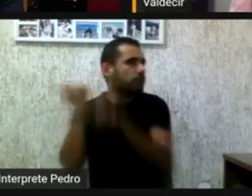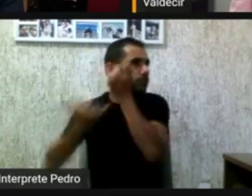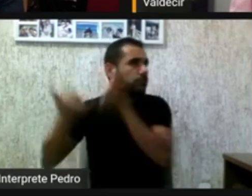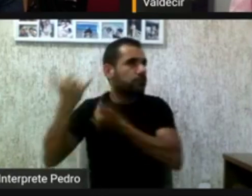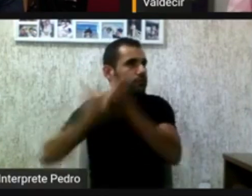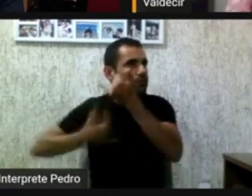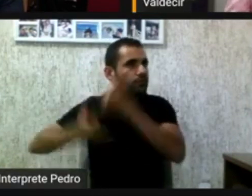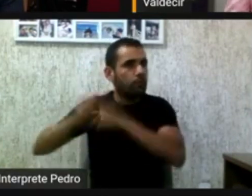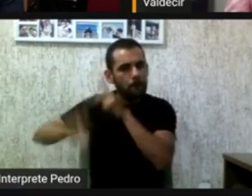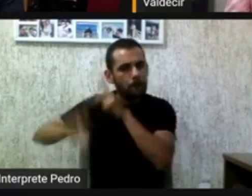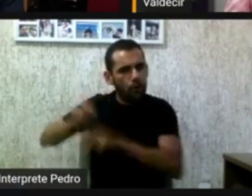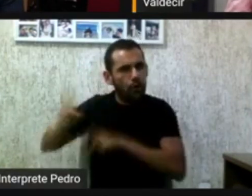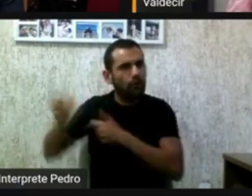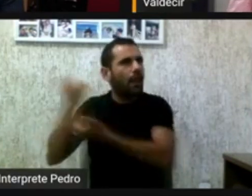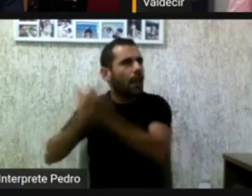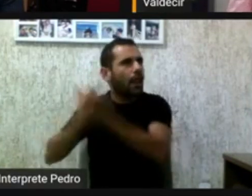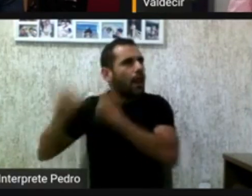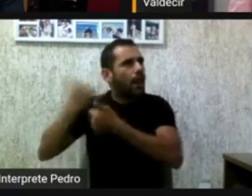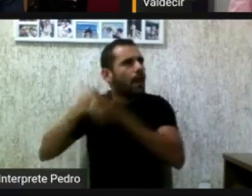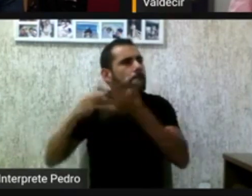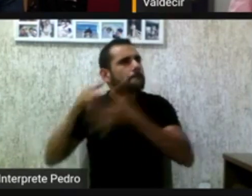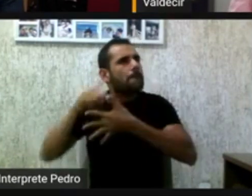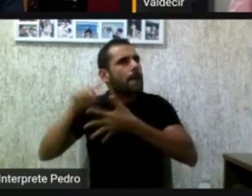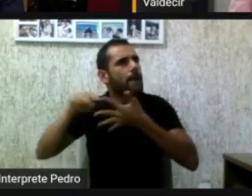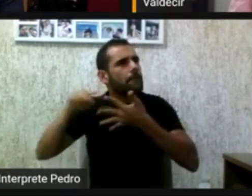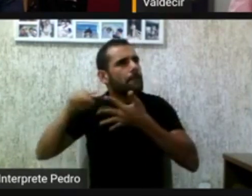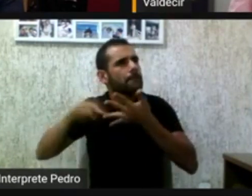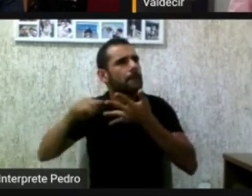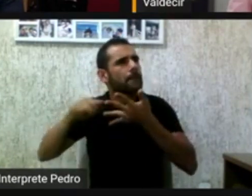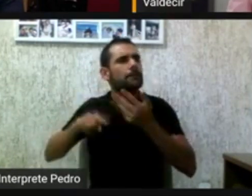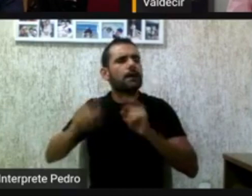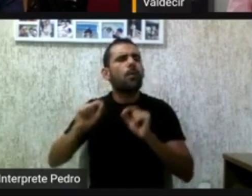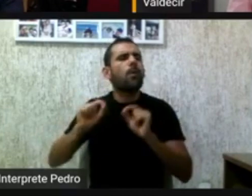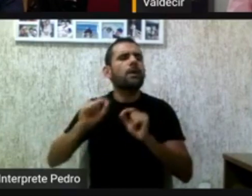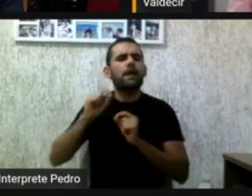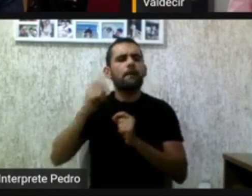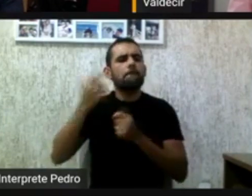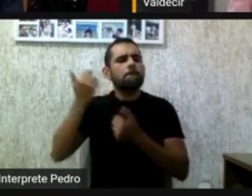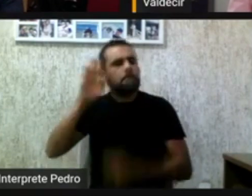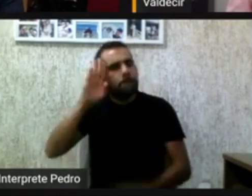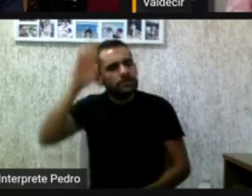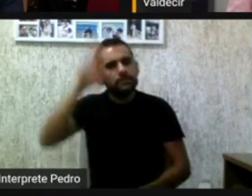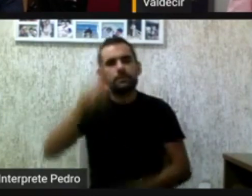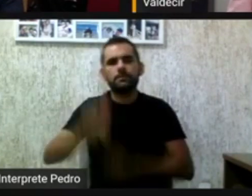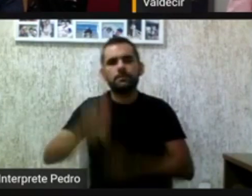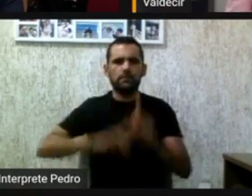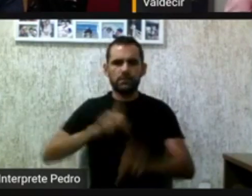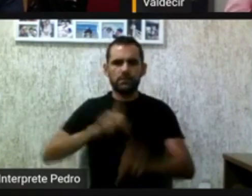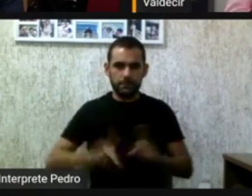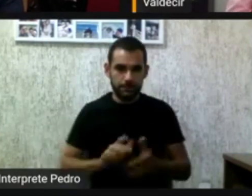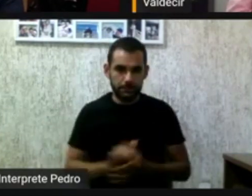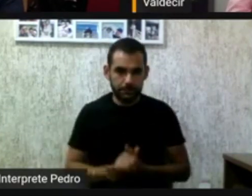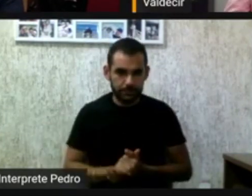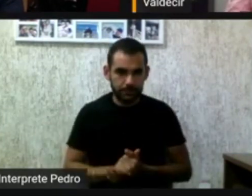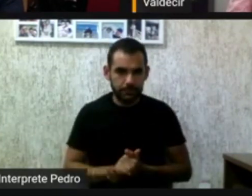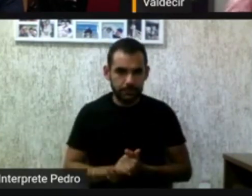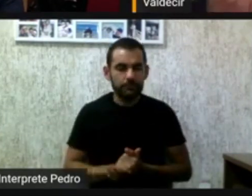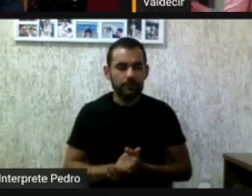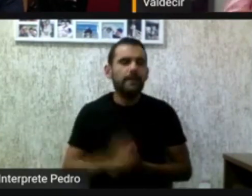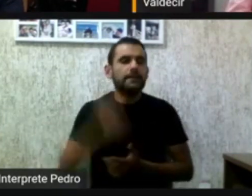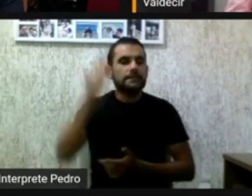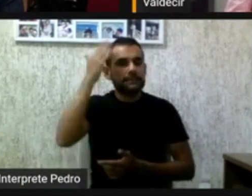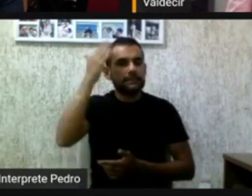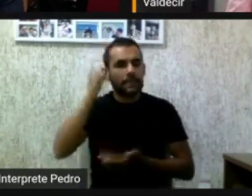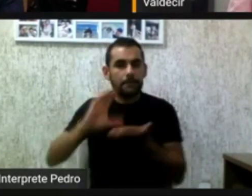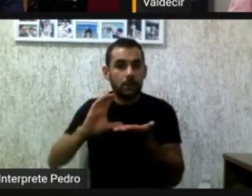nós queremos... O que é prioridade para a nossa população, sabe? Nós sabemos aí de